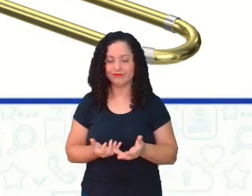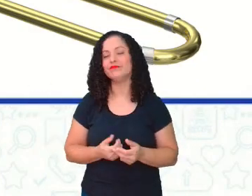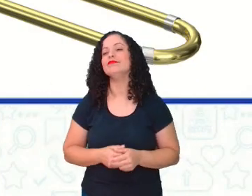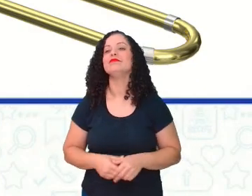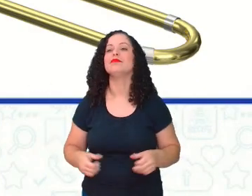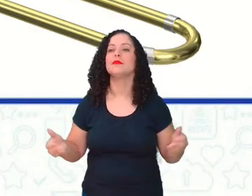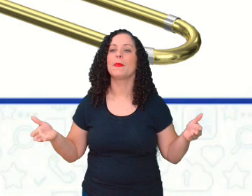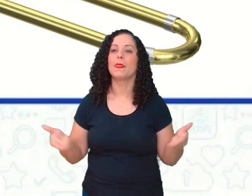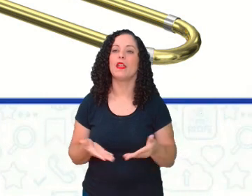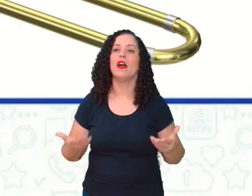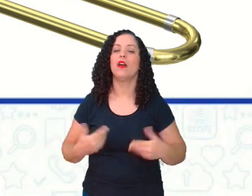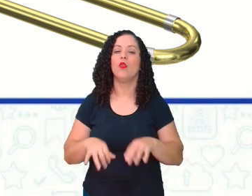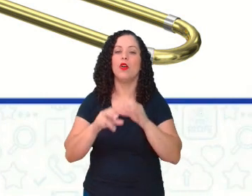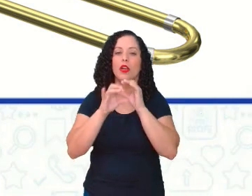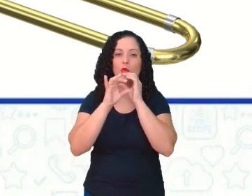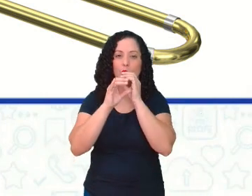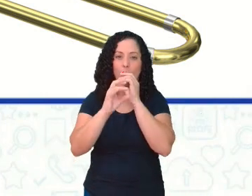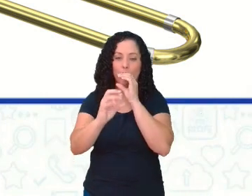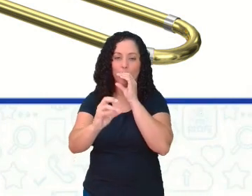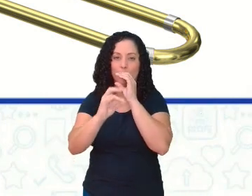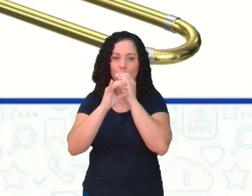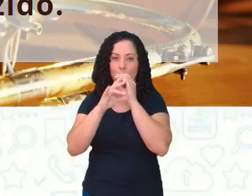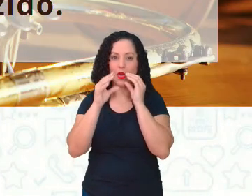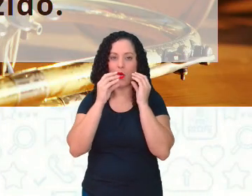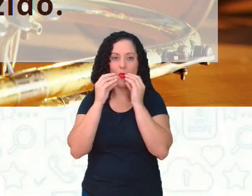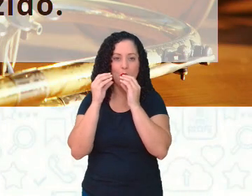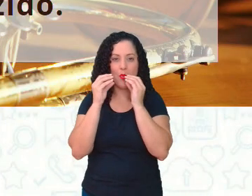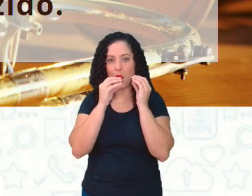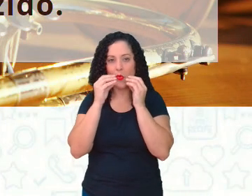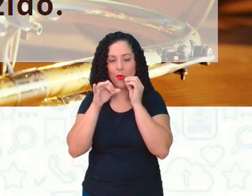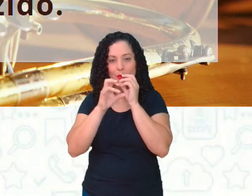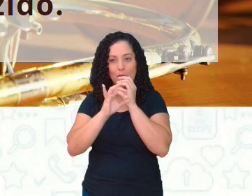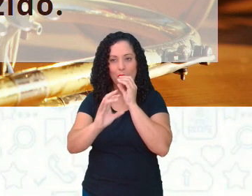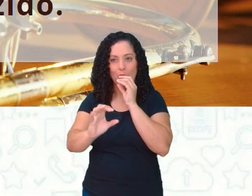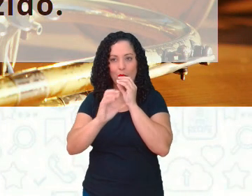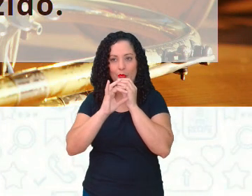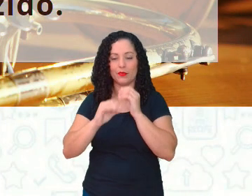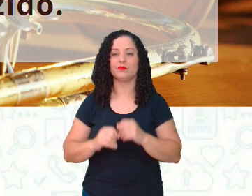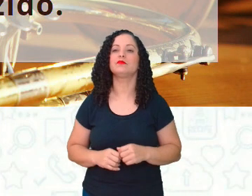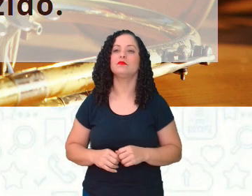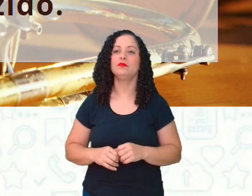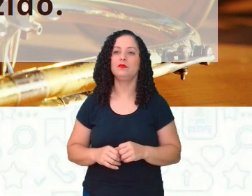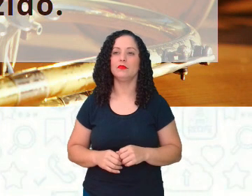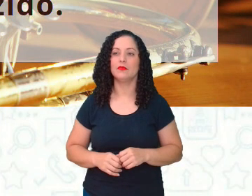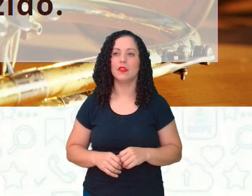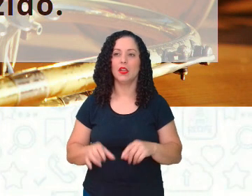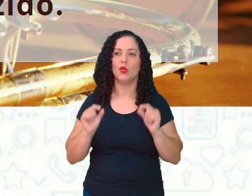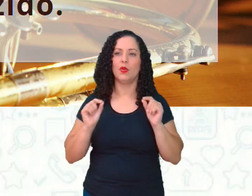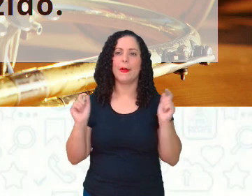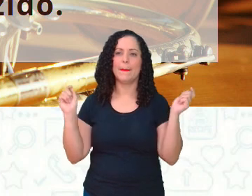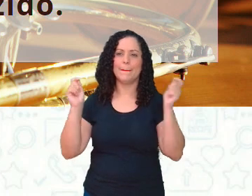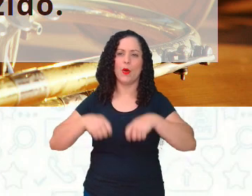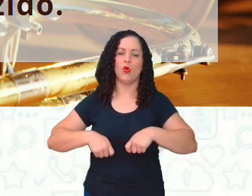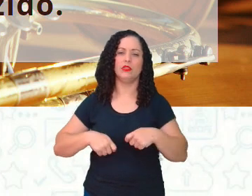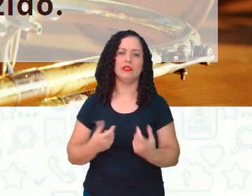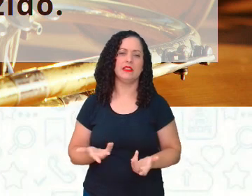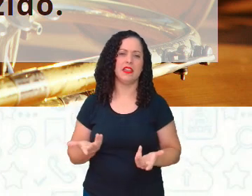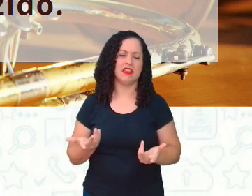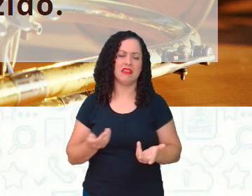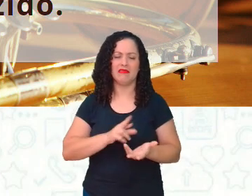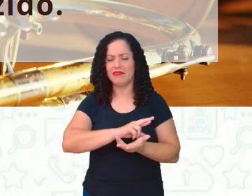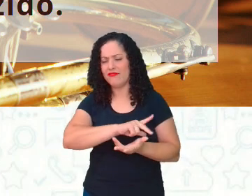um pouquinho sobre os instrumentos de sopro. Então, os instrumentos de sopro, eles podem ser feitos de